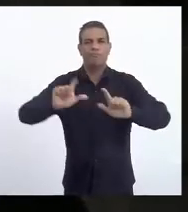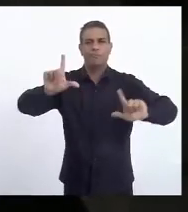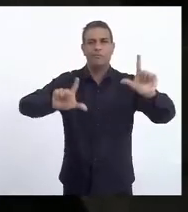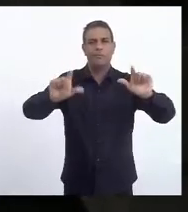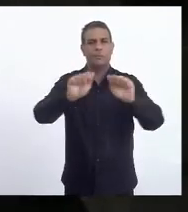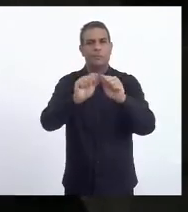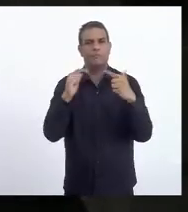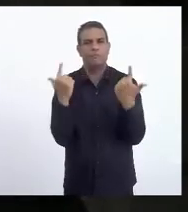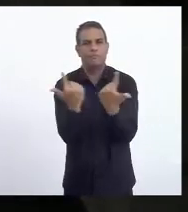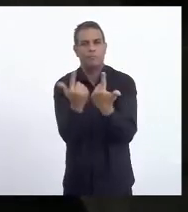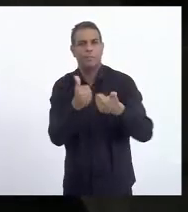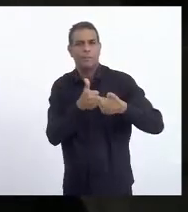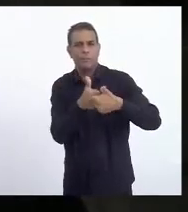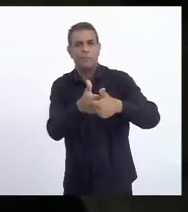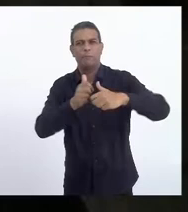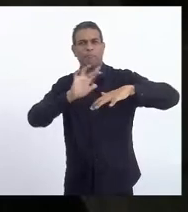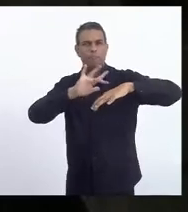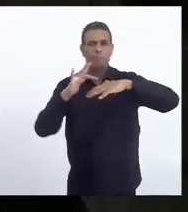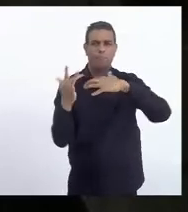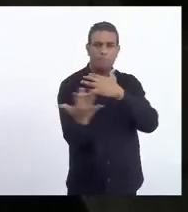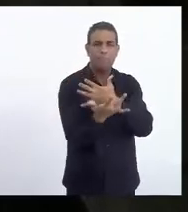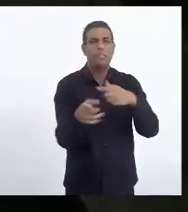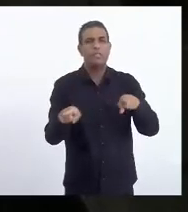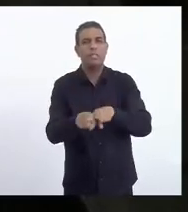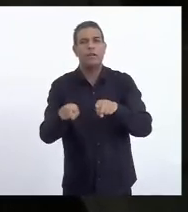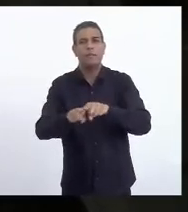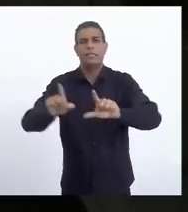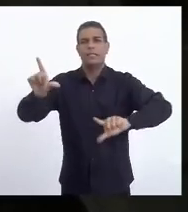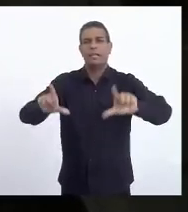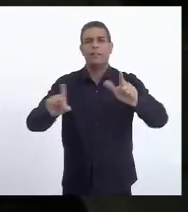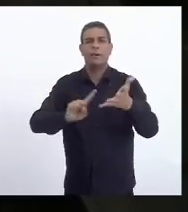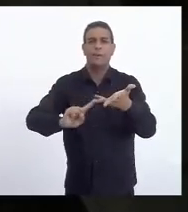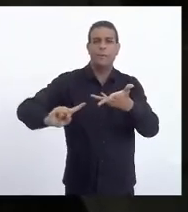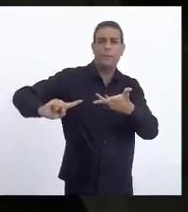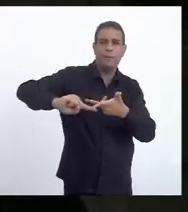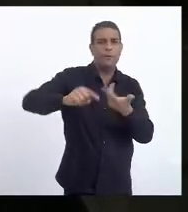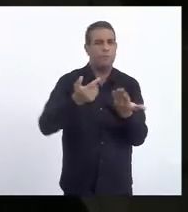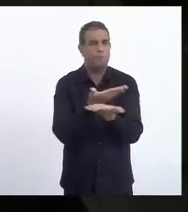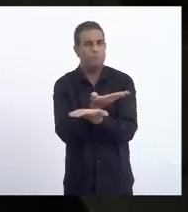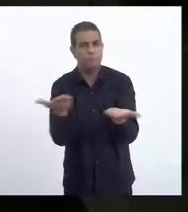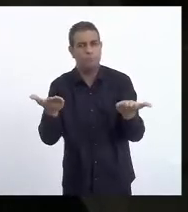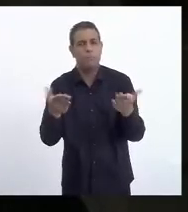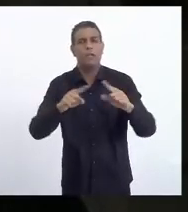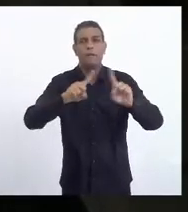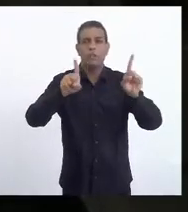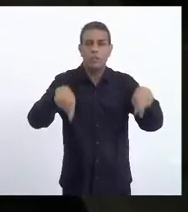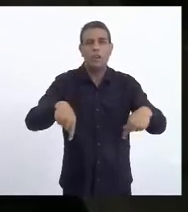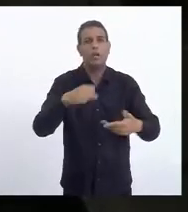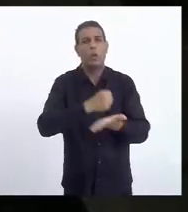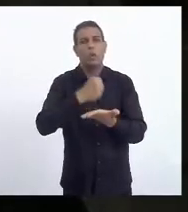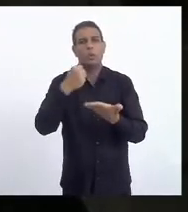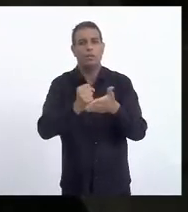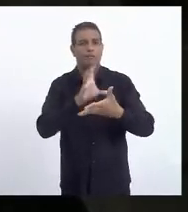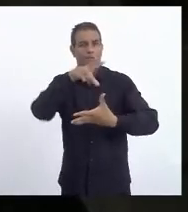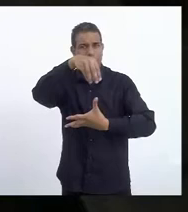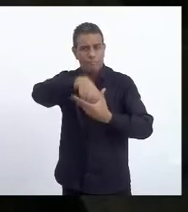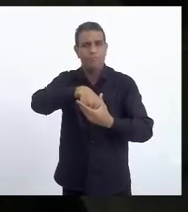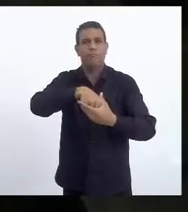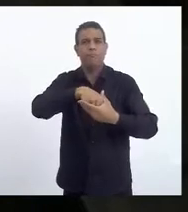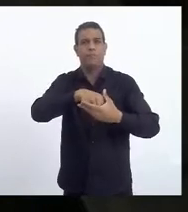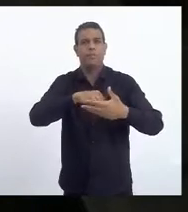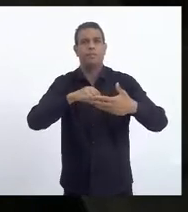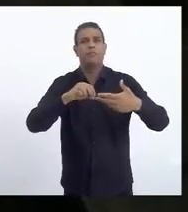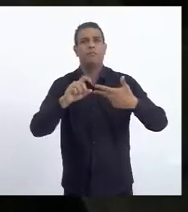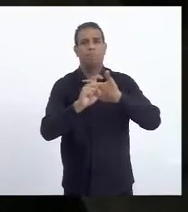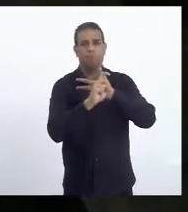pela TV alerj que nos seguem pelas redes sociais e imprensa e trabalhadoras e trabalhadores do Poder